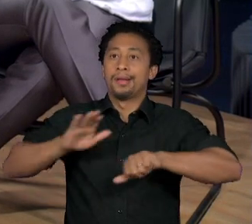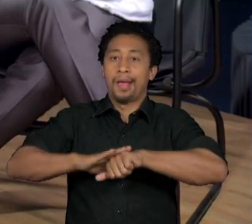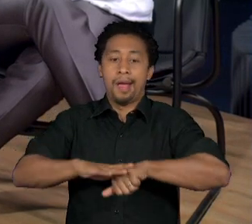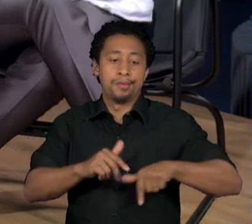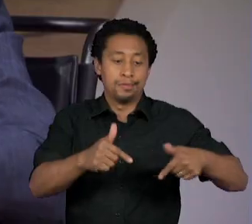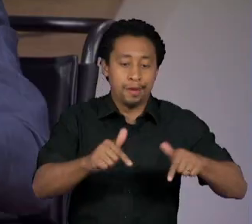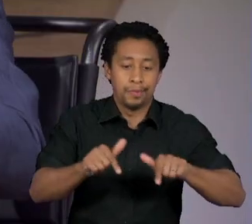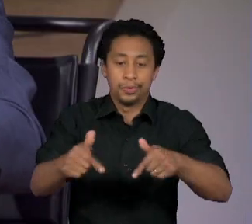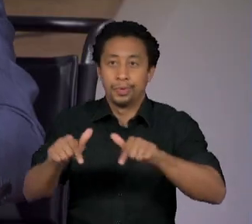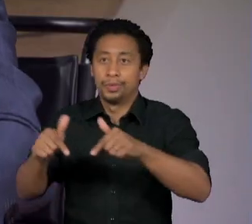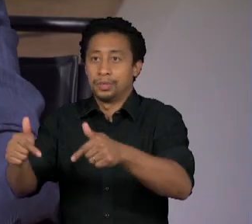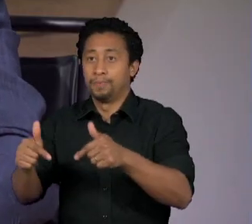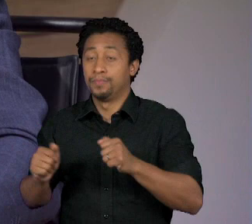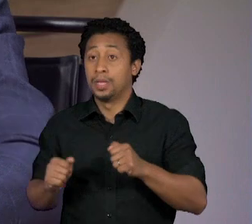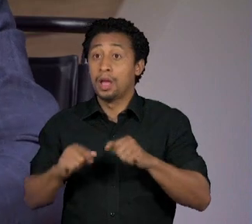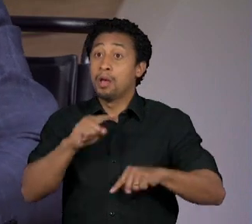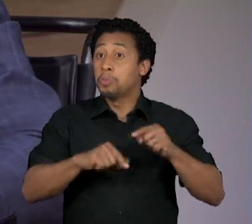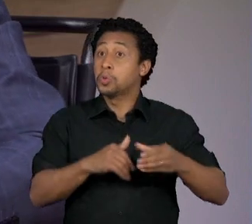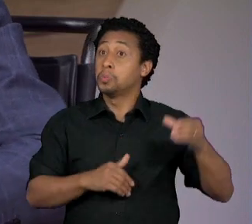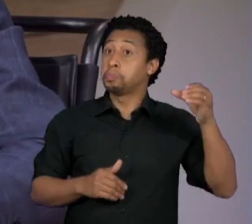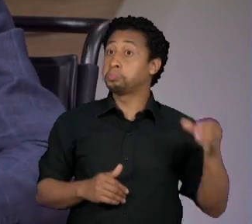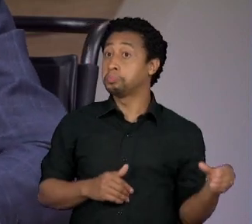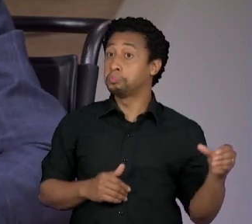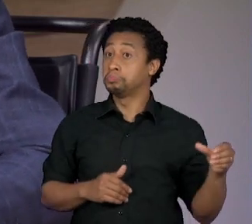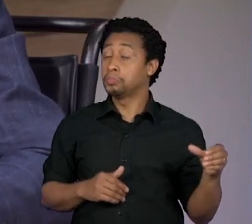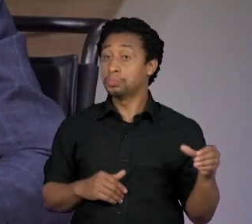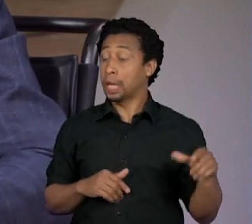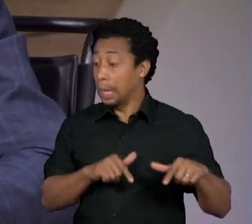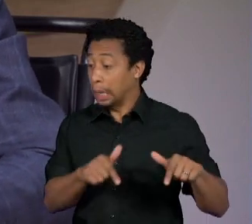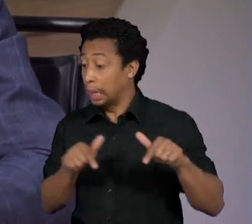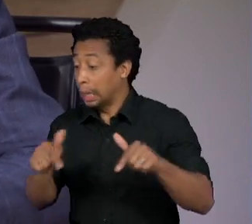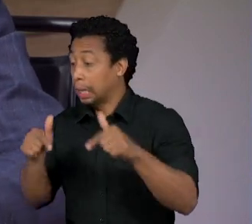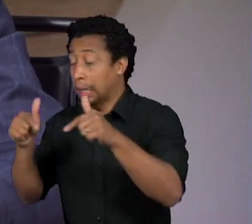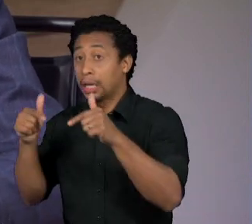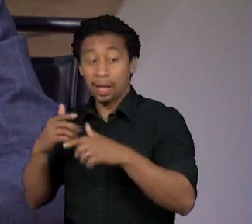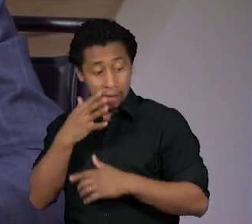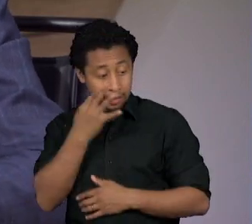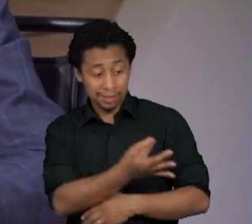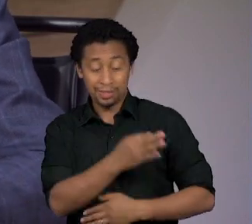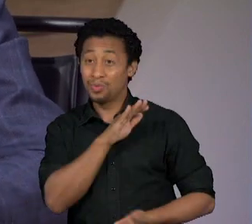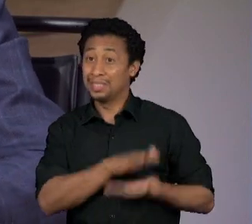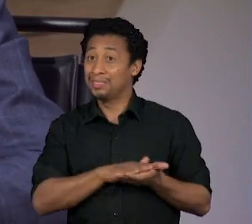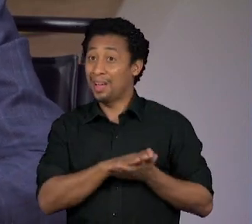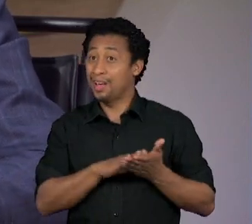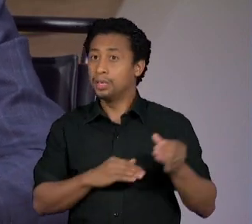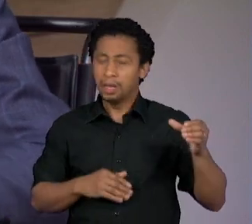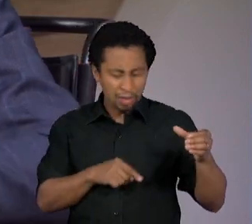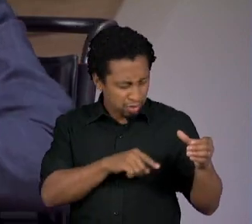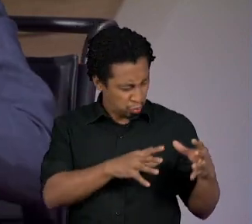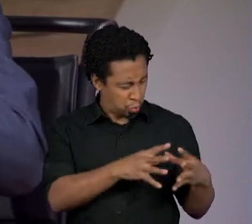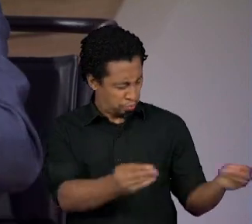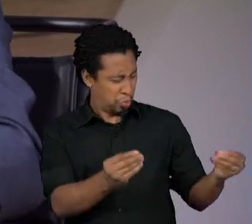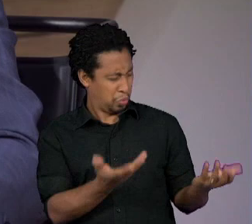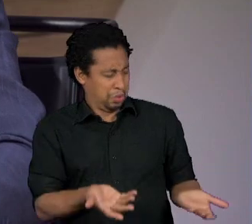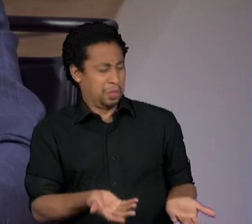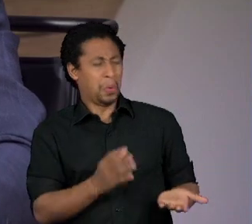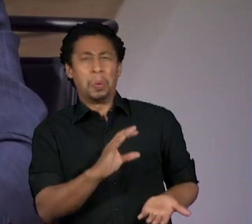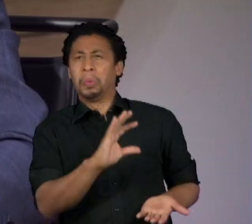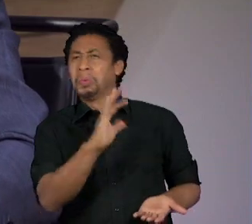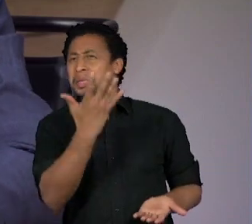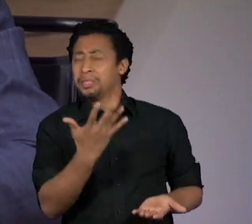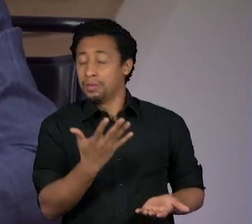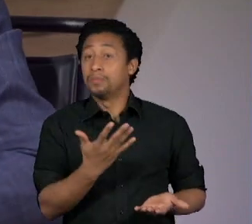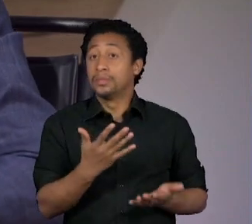esqueceu o objeto porque você não estava atento onde deixou o objeto. Então, você estava atento a uma outra coisa, preocupado com alguma outra coisa, e aí não prestou